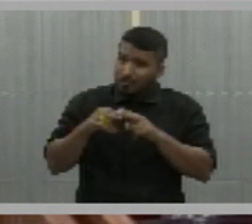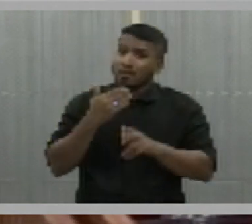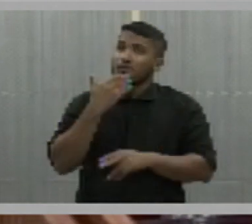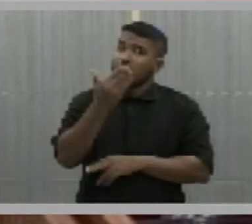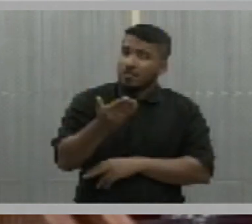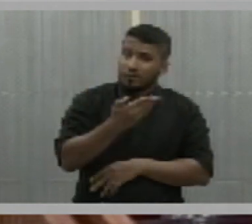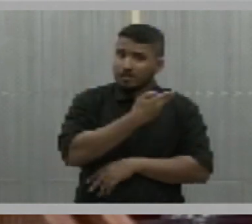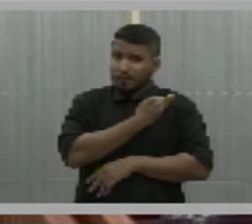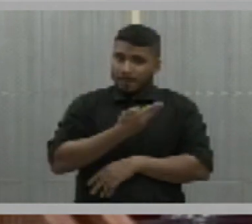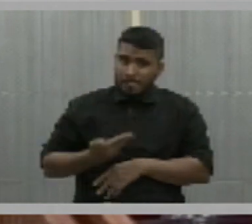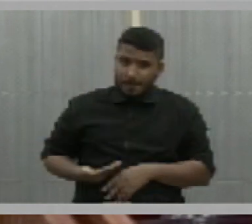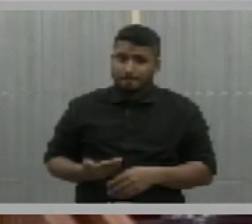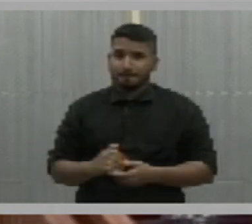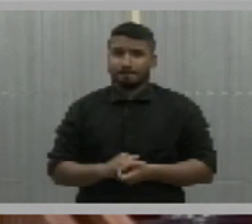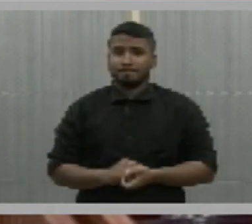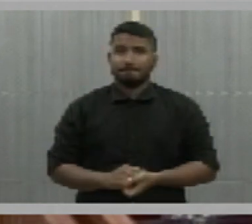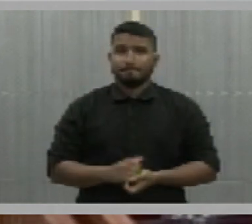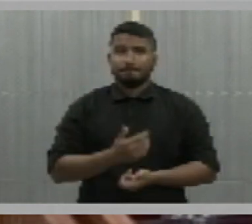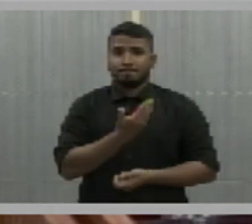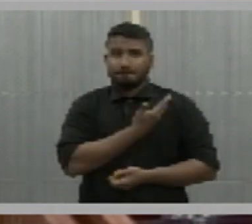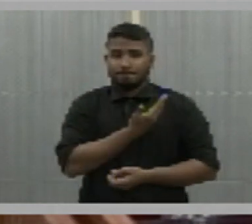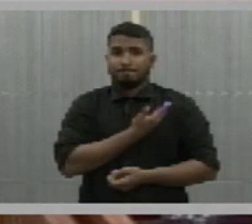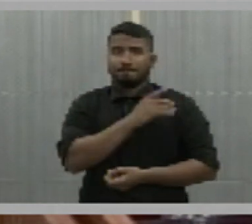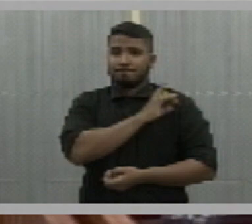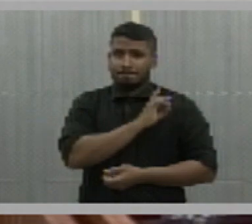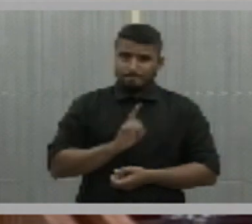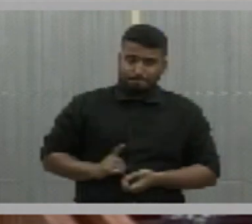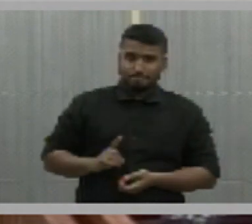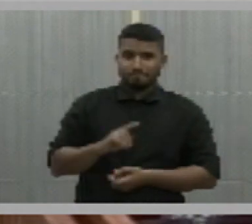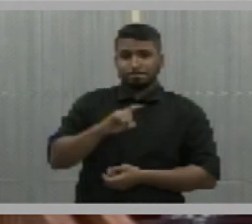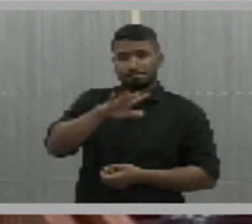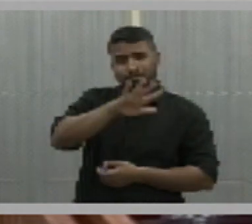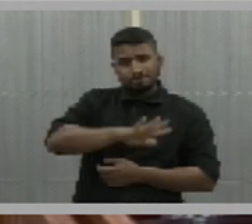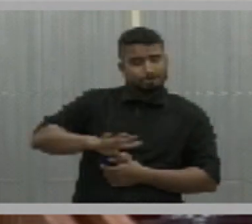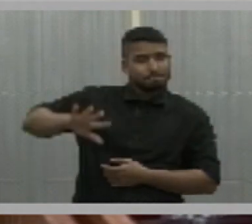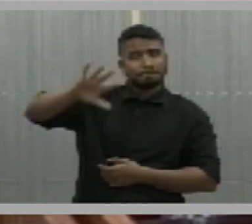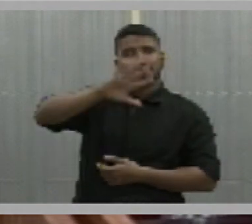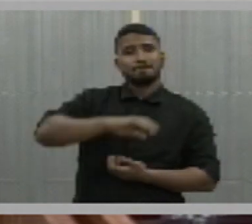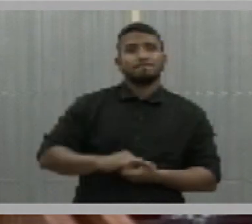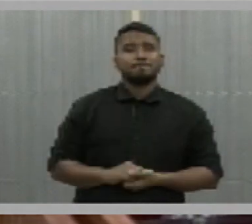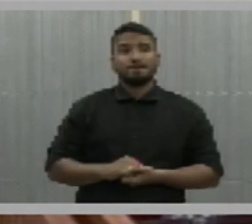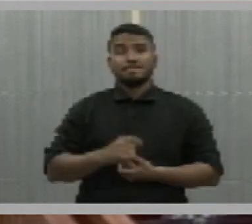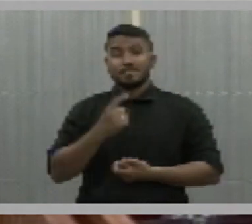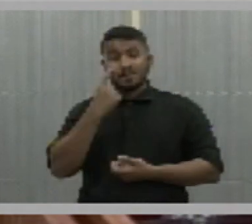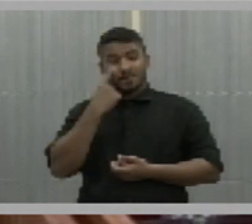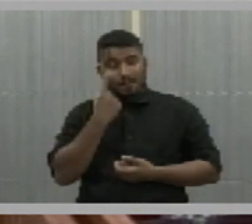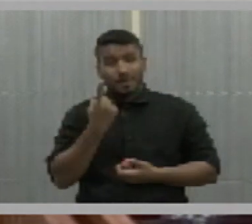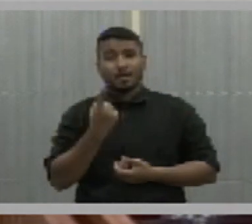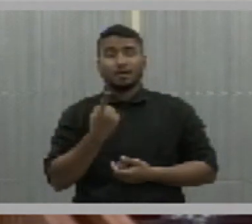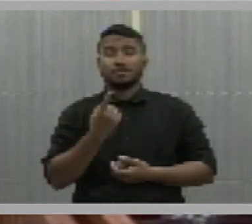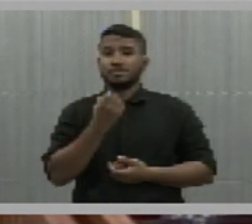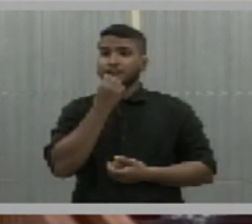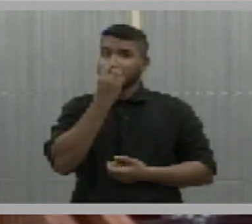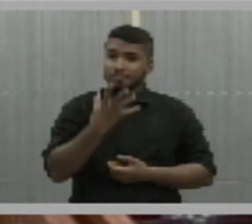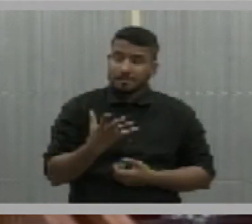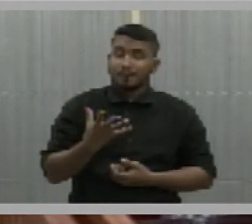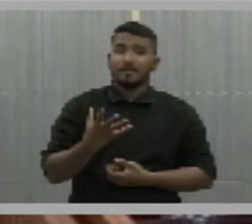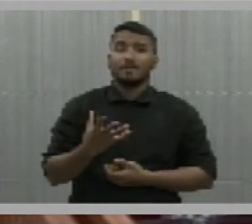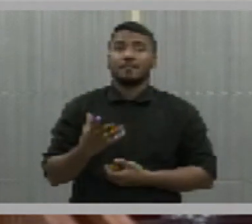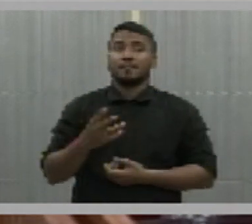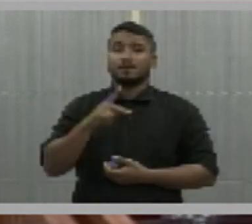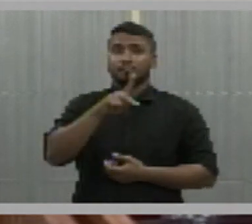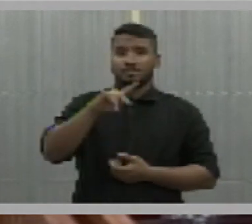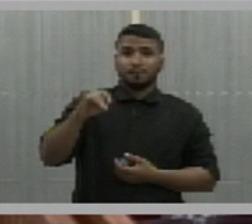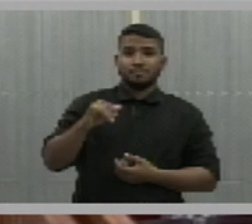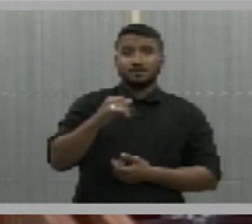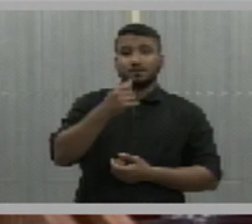ao governador, aos amigos deputados daquela região, que veja com bons olhos aquela